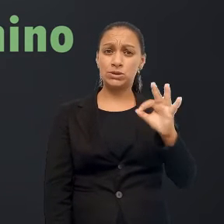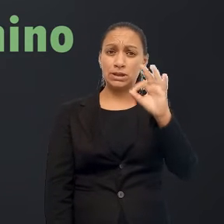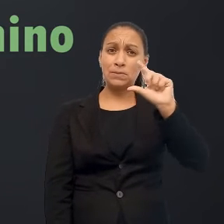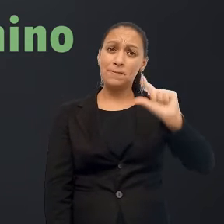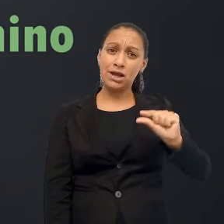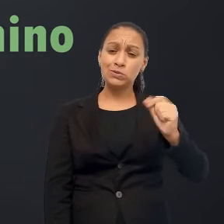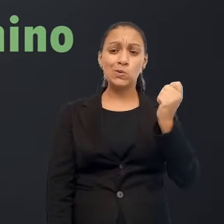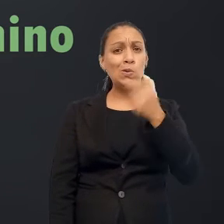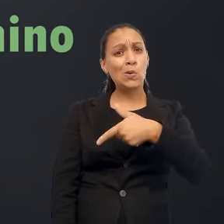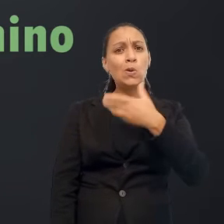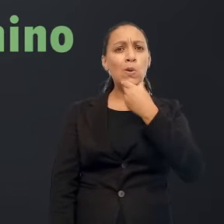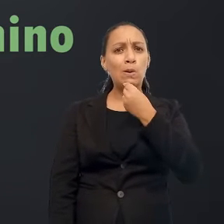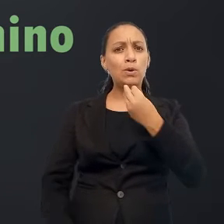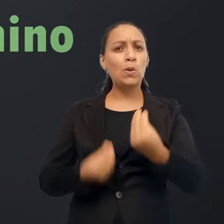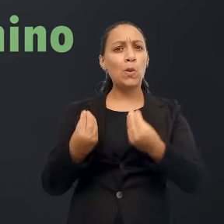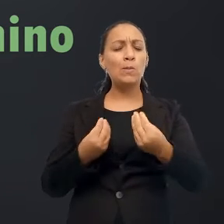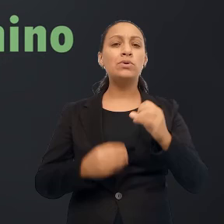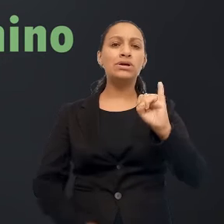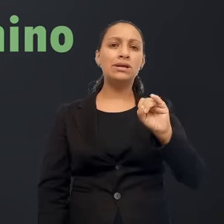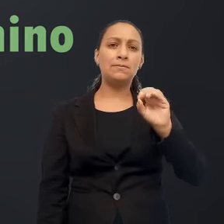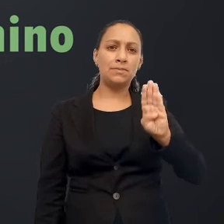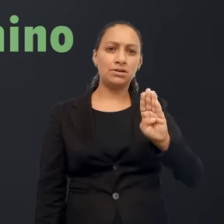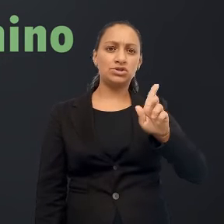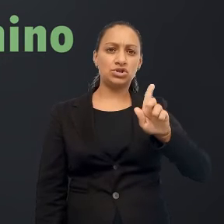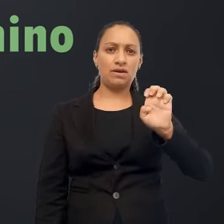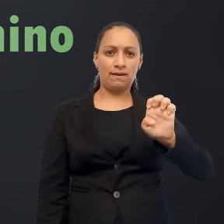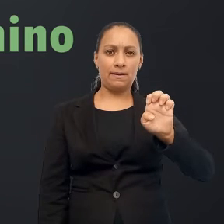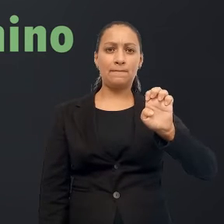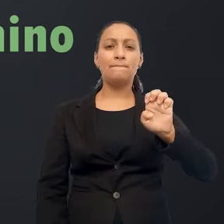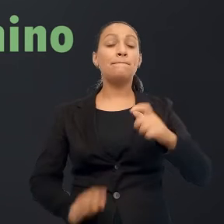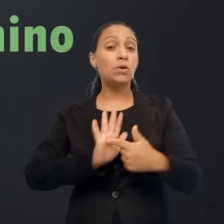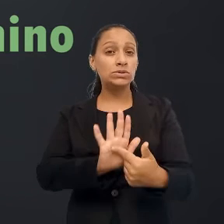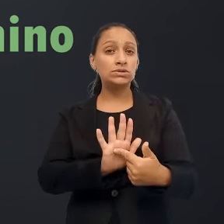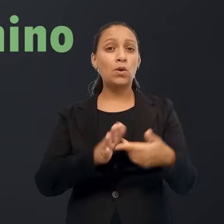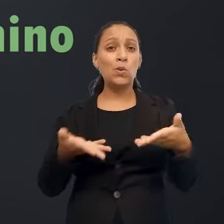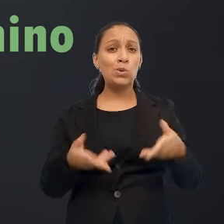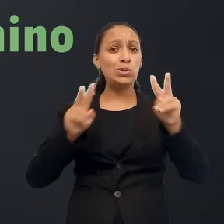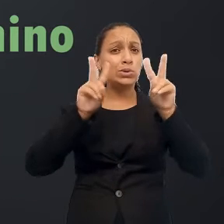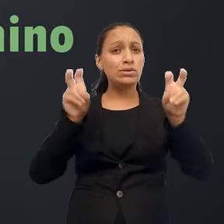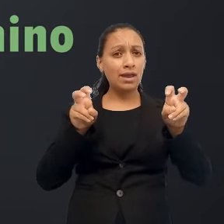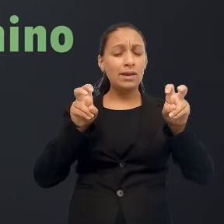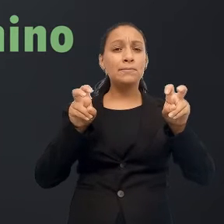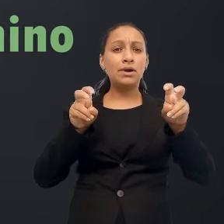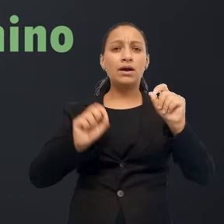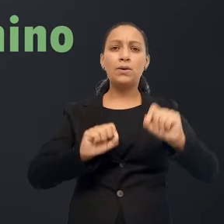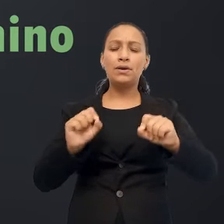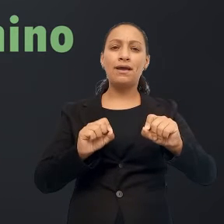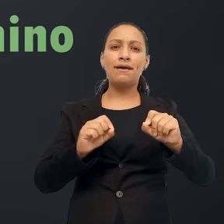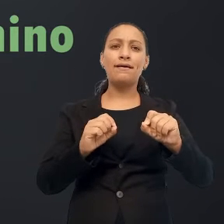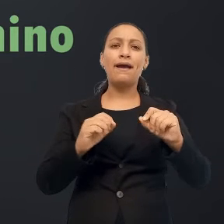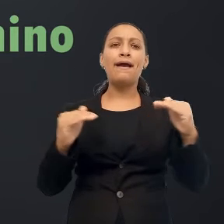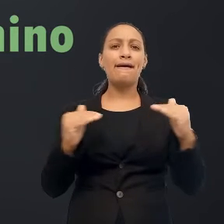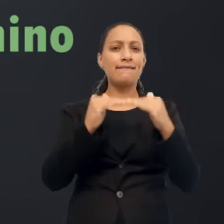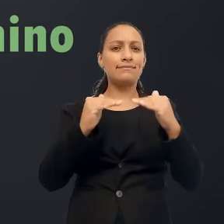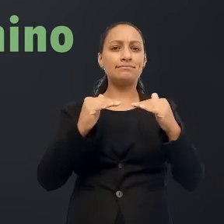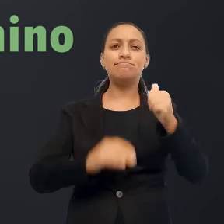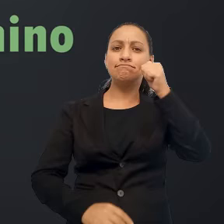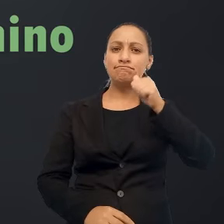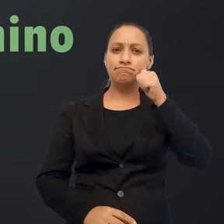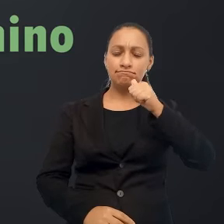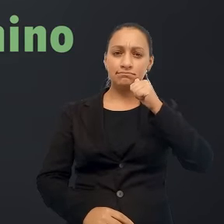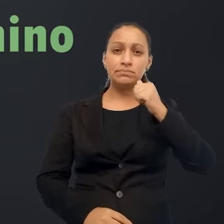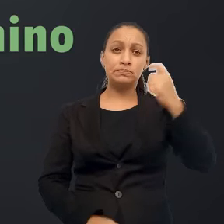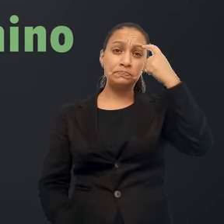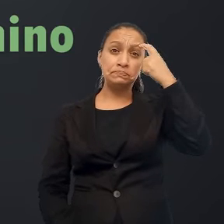homens, conforme indicado pelo IBGE. O tema do podcast On de hoje é equidade feminina. Para refletirmos